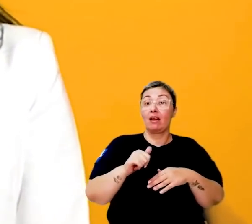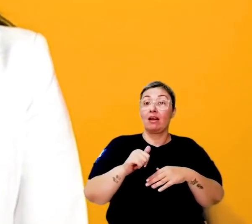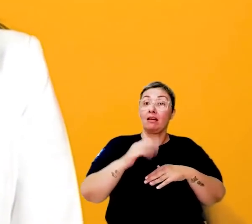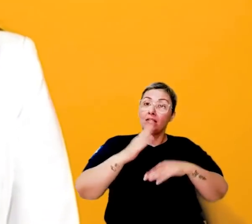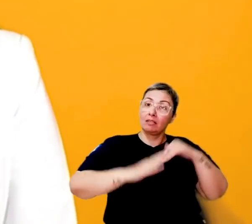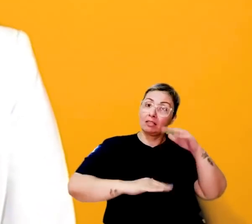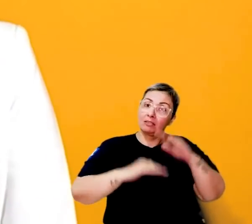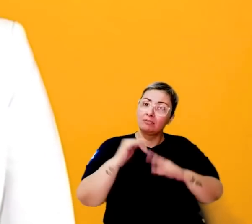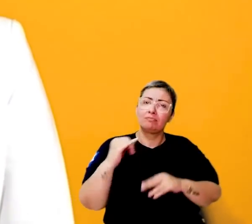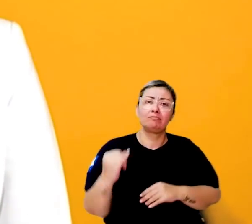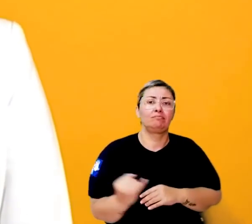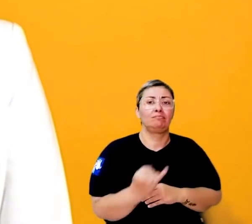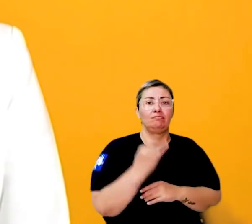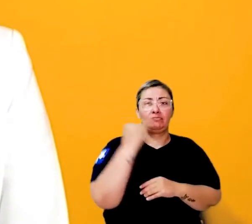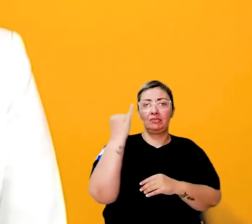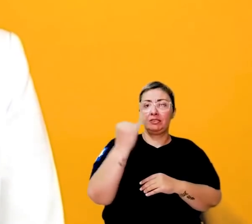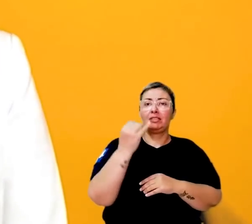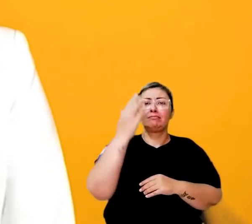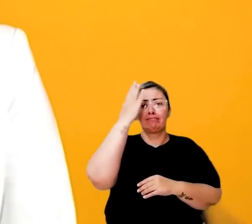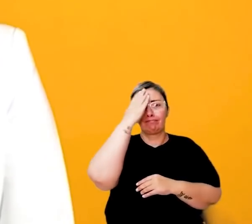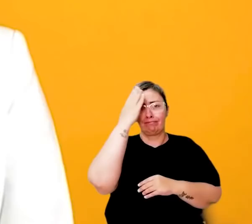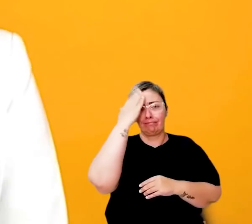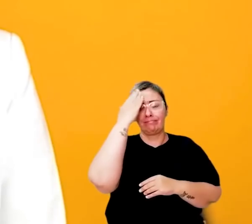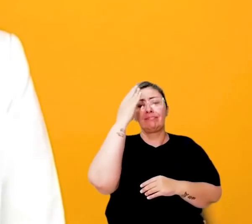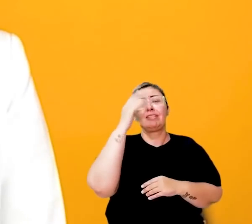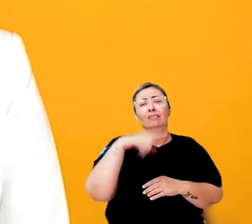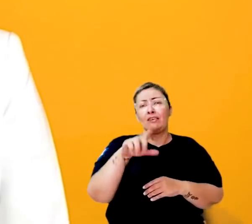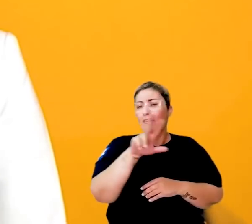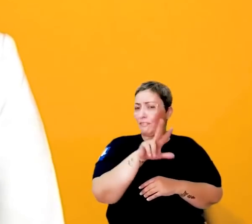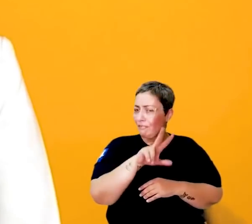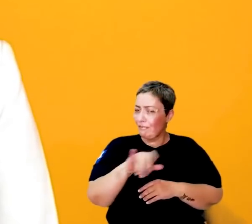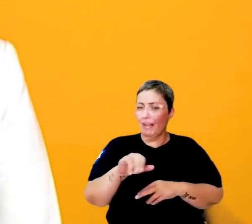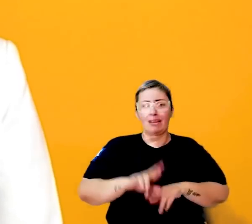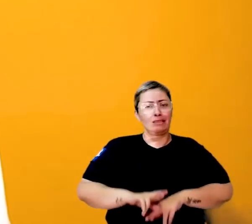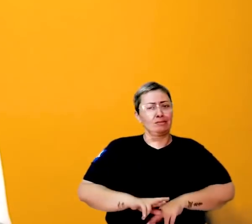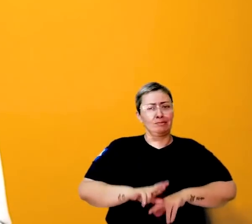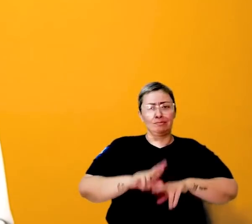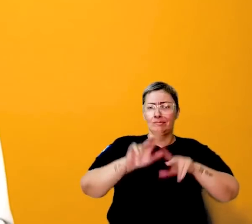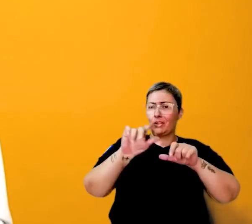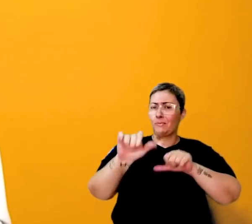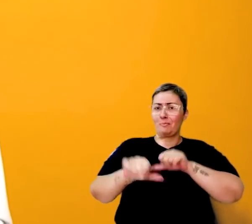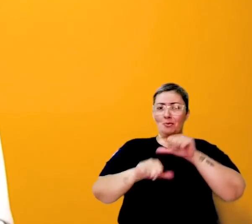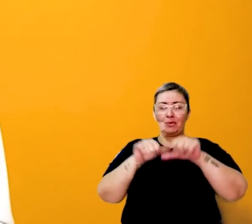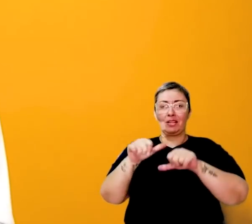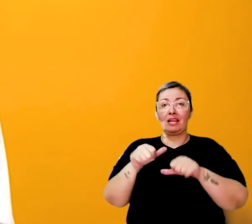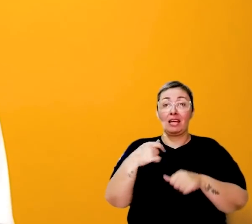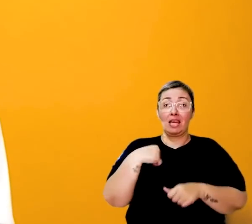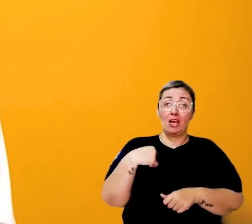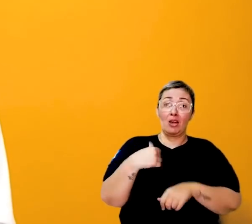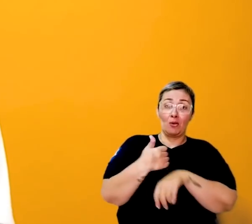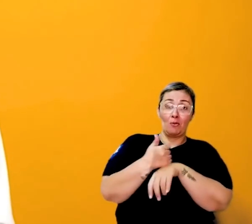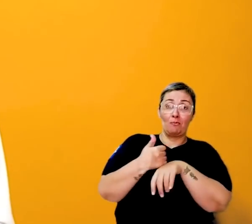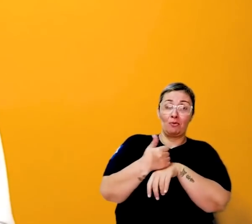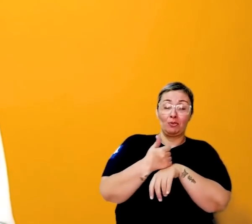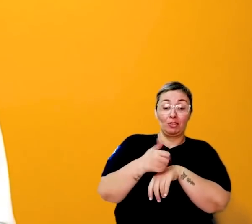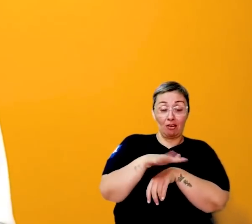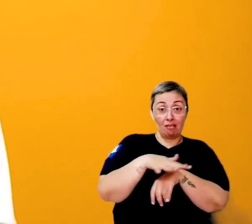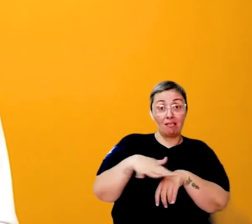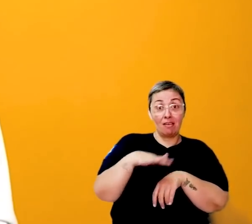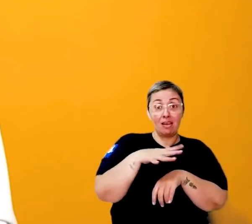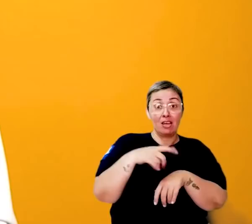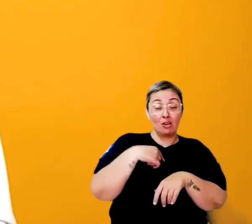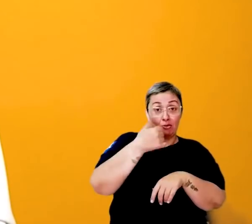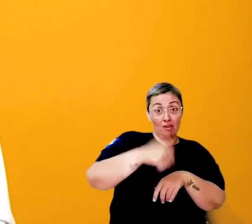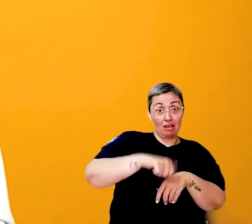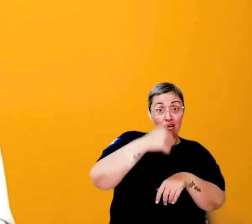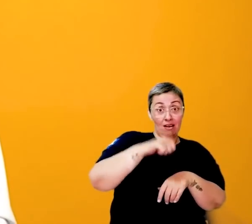muito importante e eu tenho certeza que ela fará toda a diferença. Eu sou profissional dessa área, eu sou analista